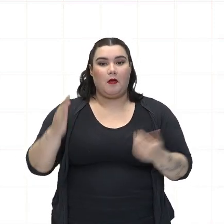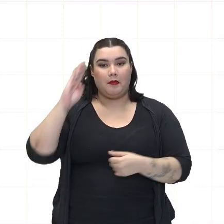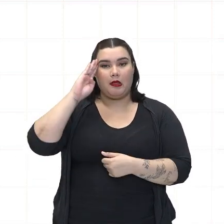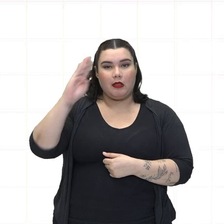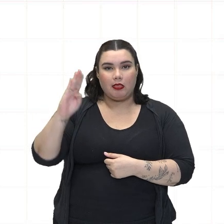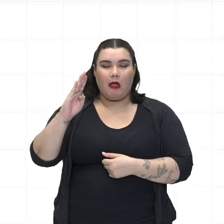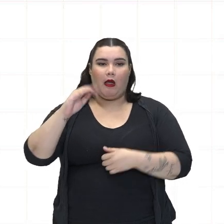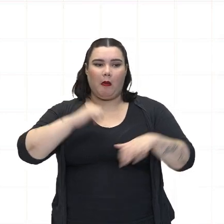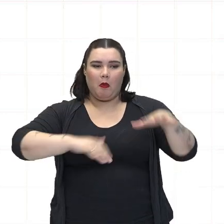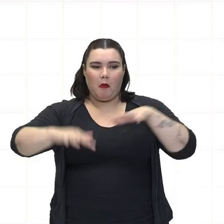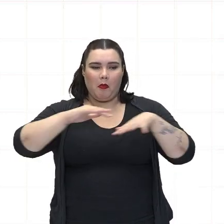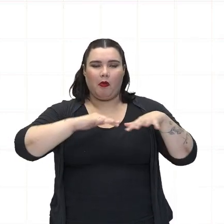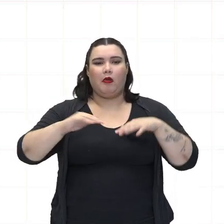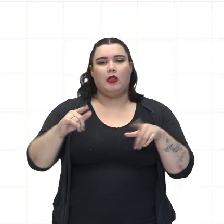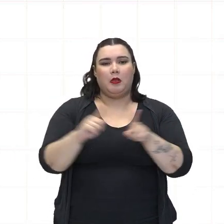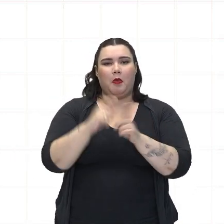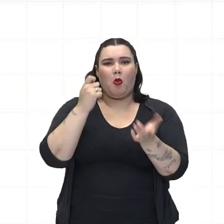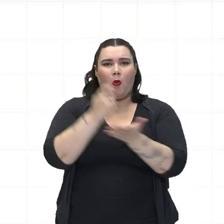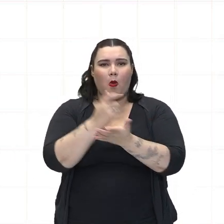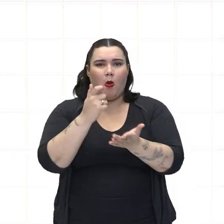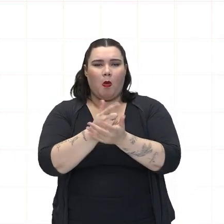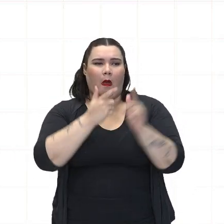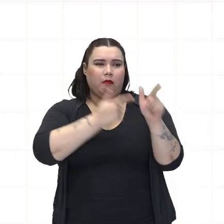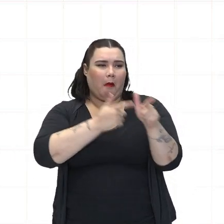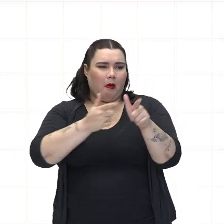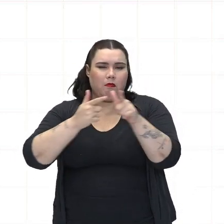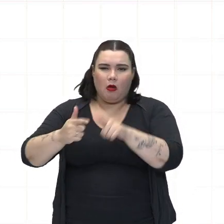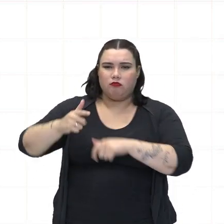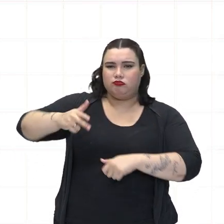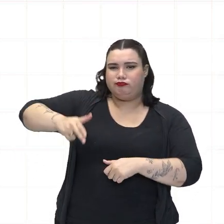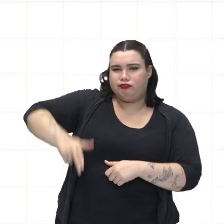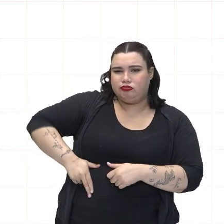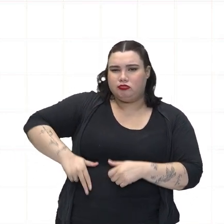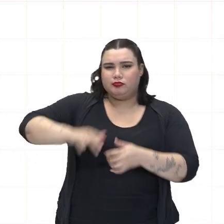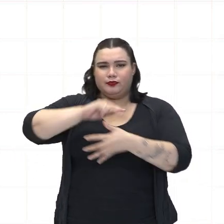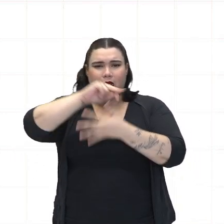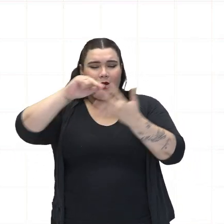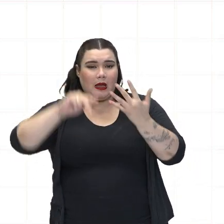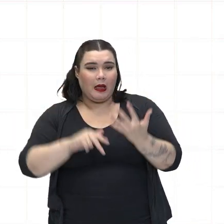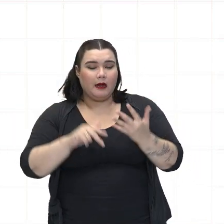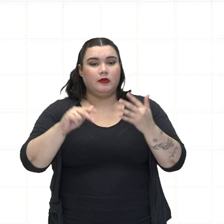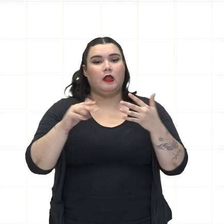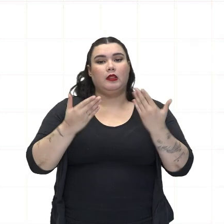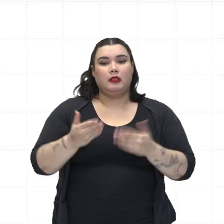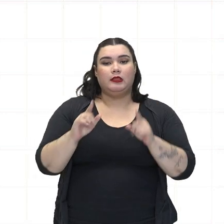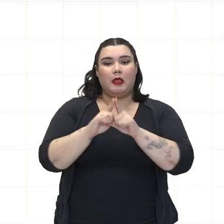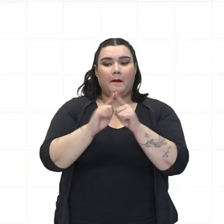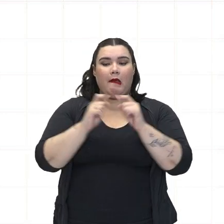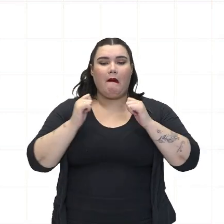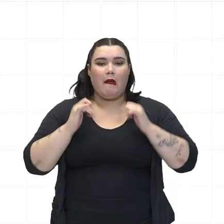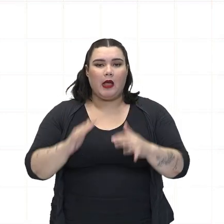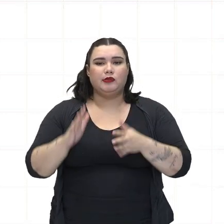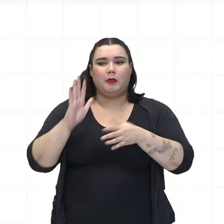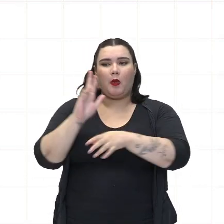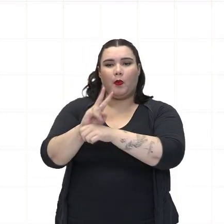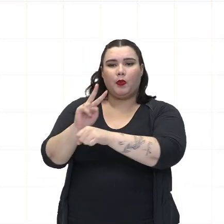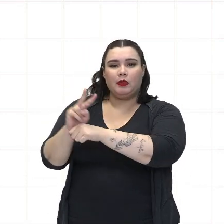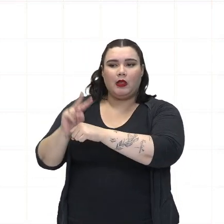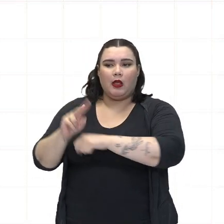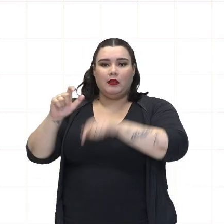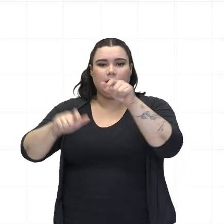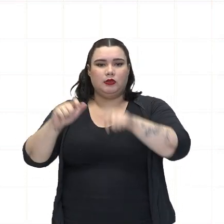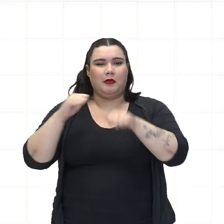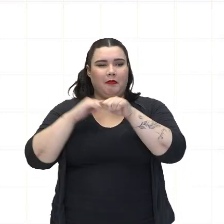de armamentos e os gastos com a manutenção das tropas tiveram impacto duradouro nas finanças do Brasil.